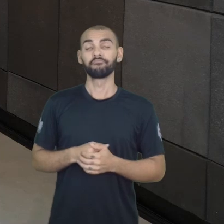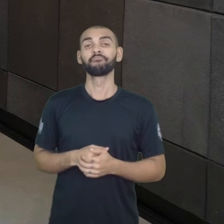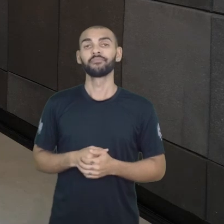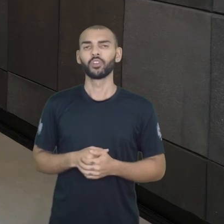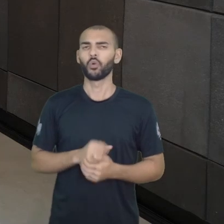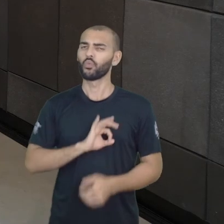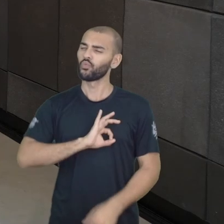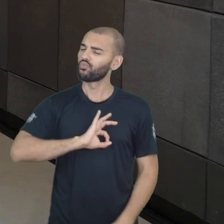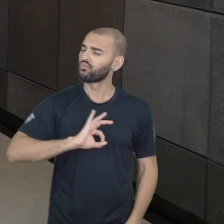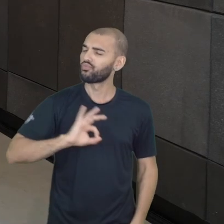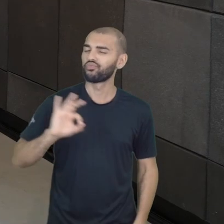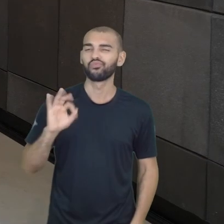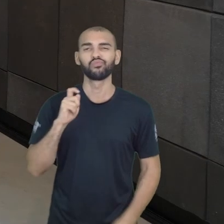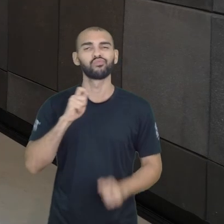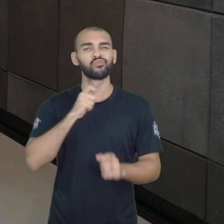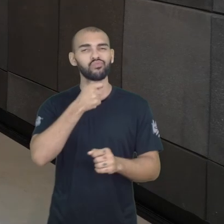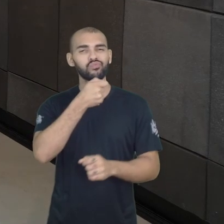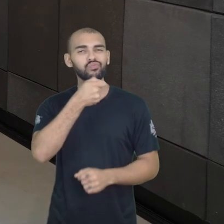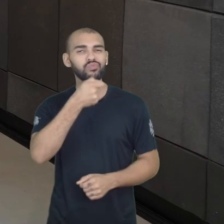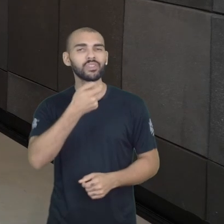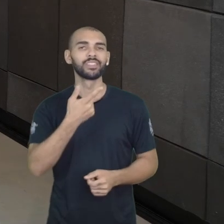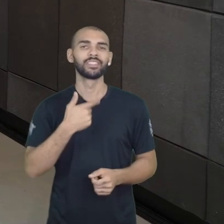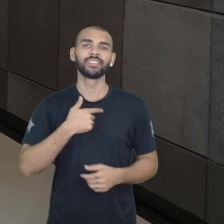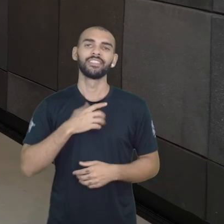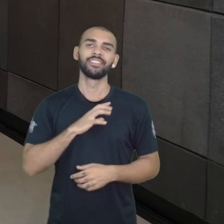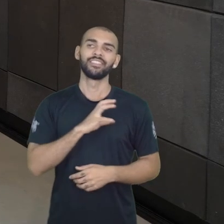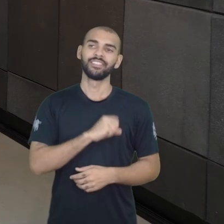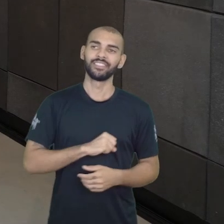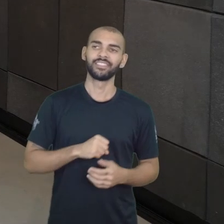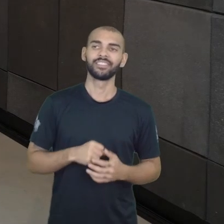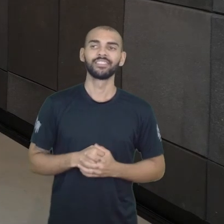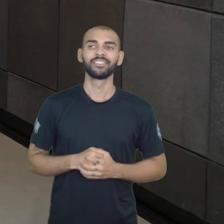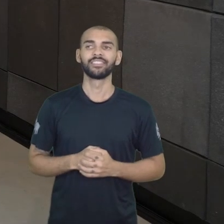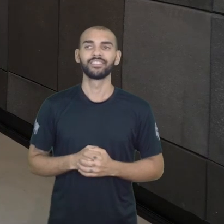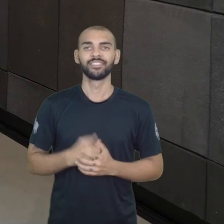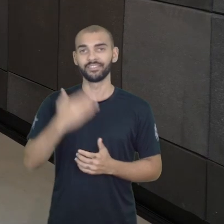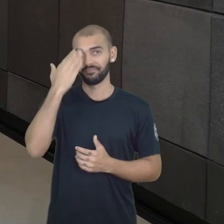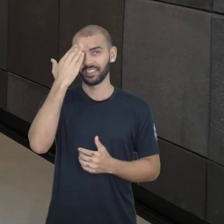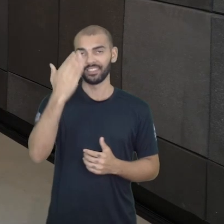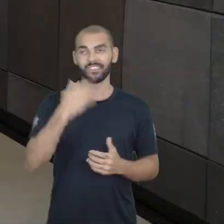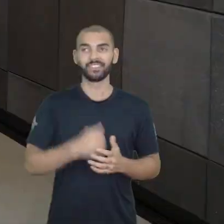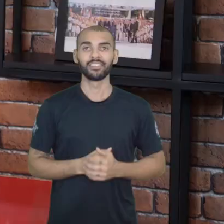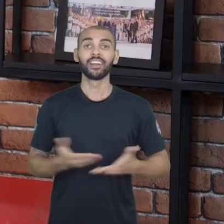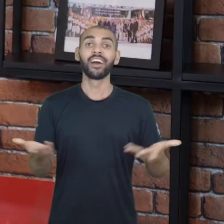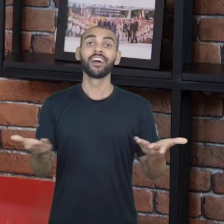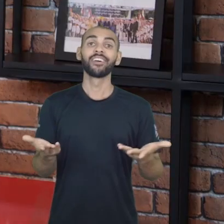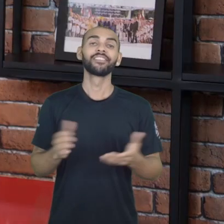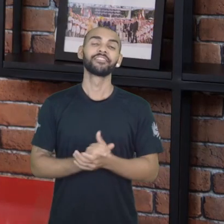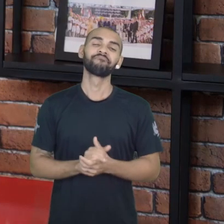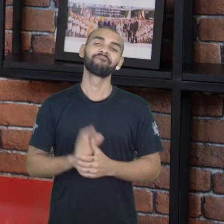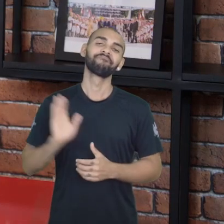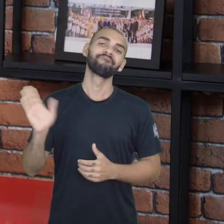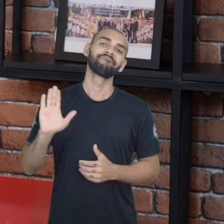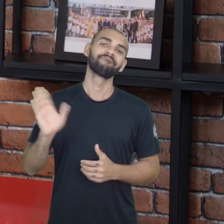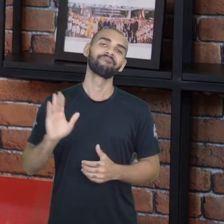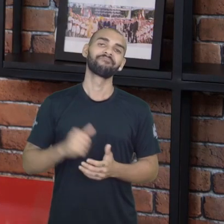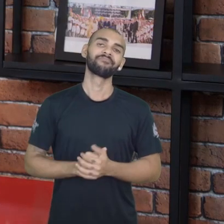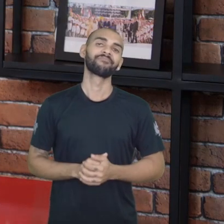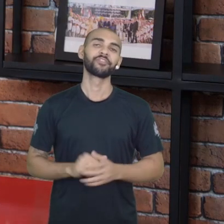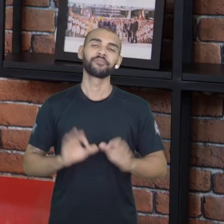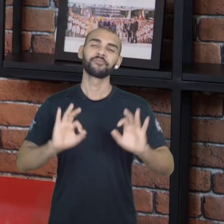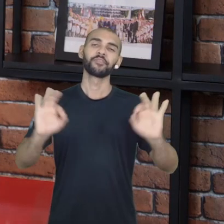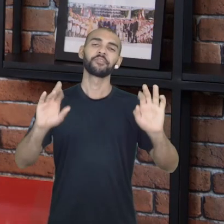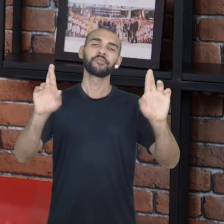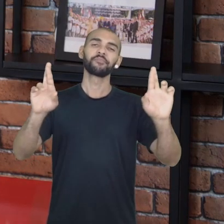A Jurema escreveu assim, ótimo a reportagem do 13 Minutos. Obrigada, Jurema! Bem, agora eu me despeço de